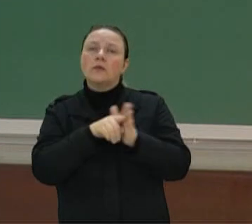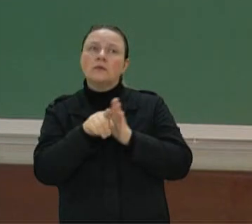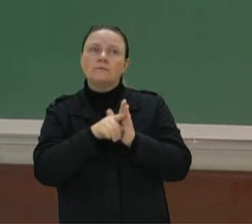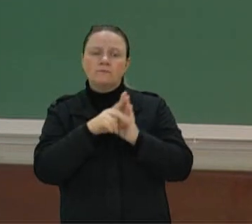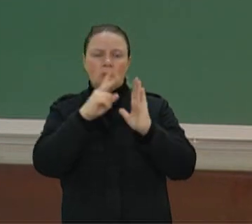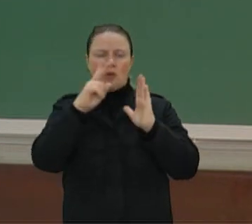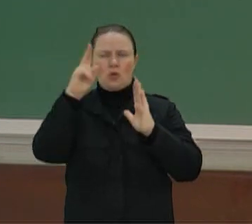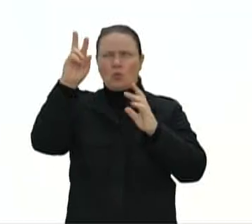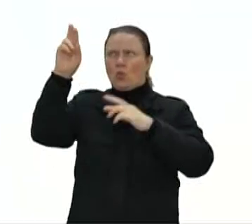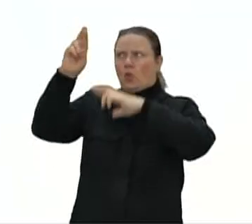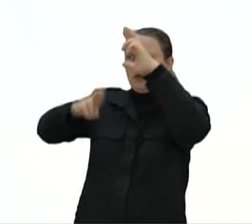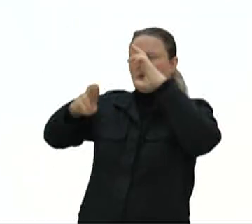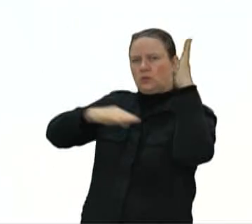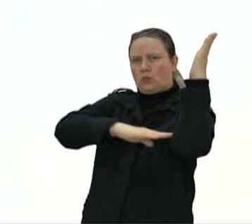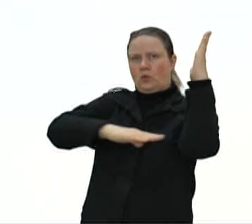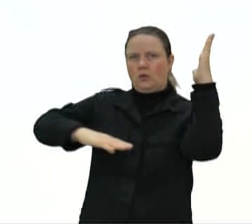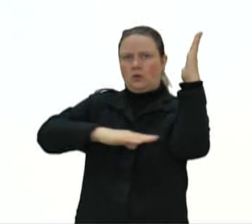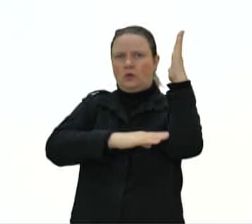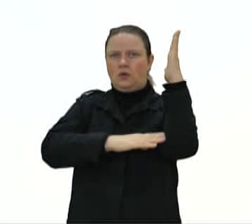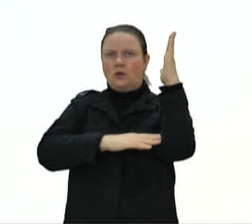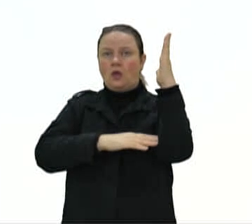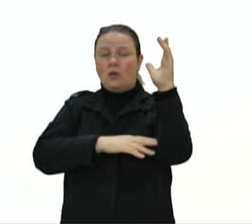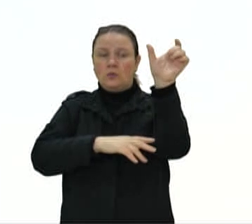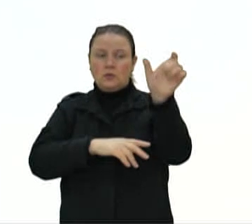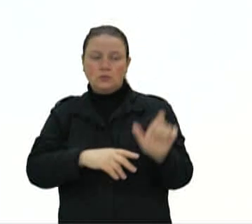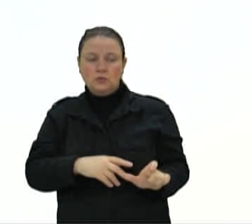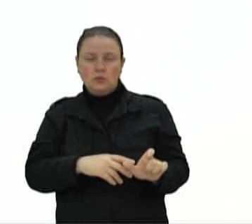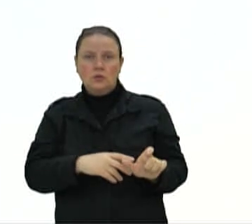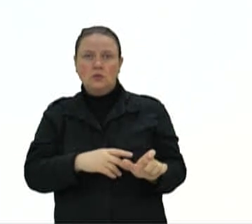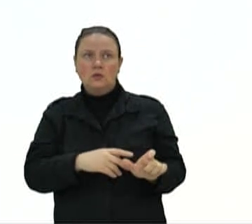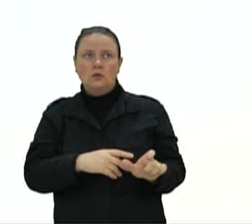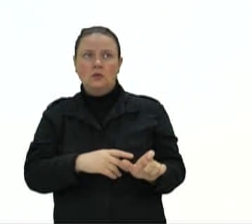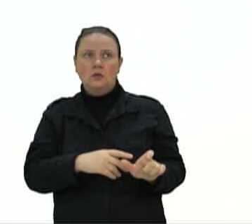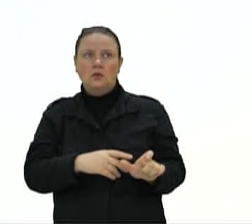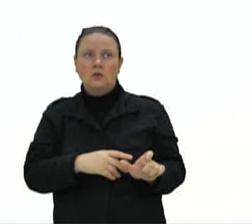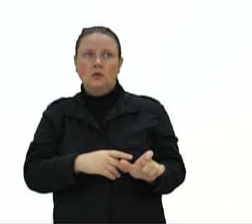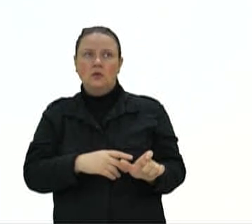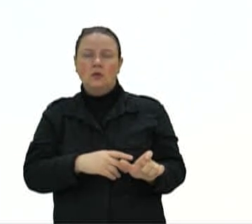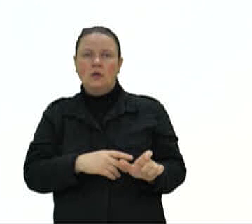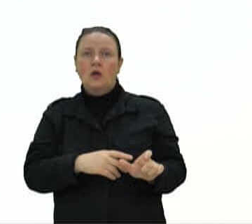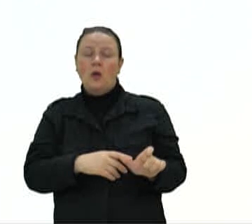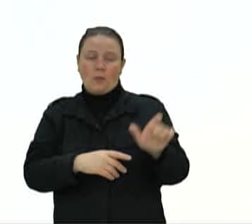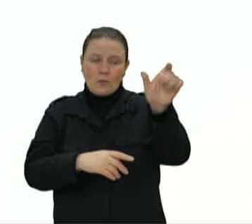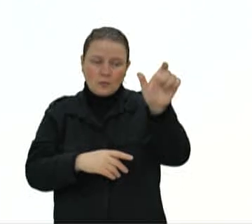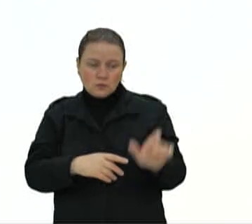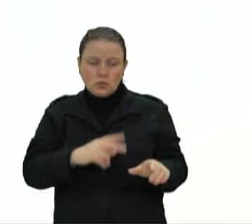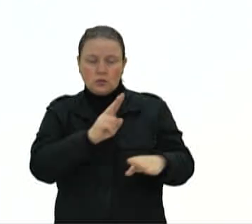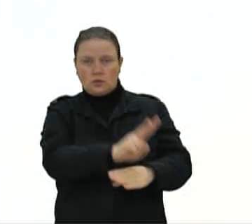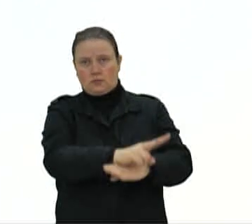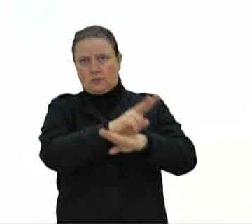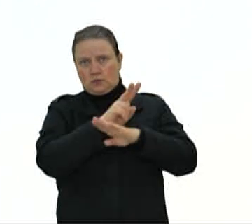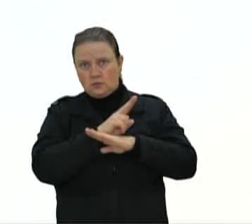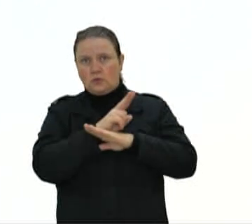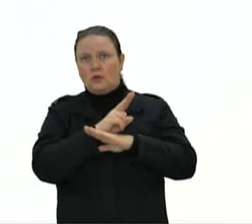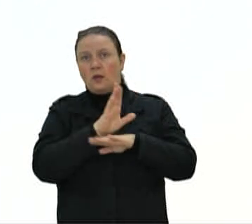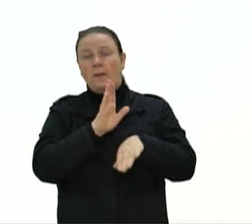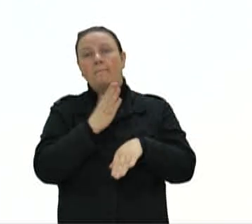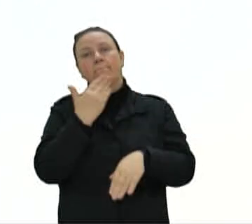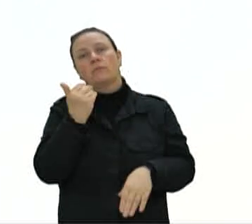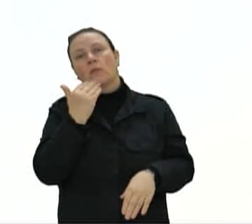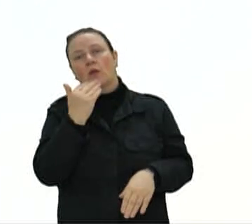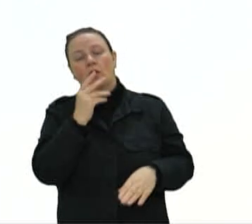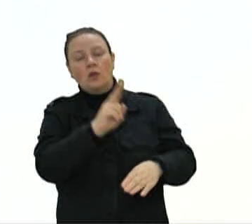o gráfico, conclui-se que o credor é mais vantajoso, conclui-se que para o credor é mais